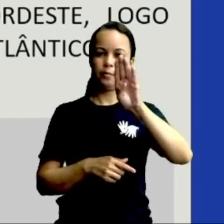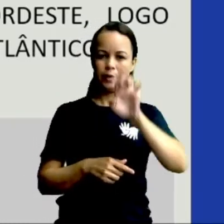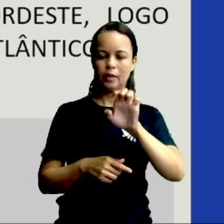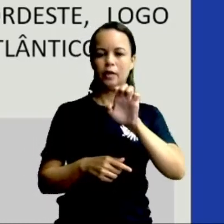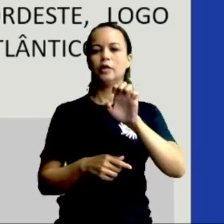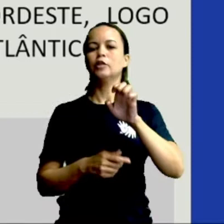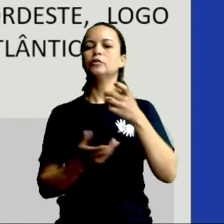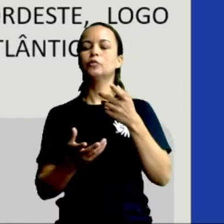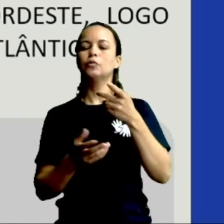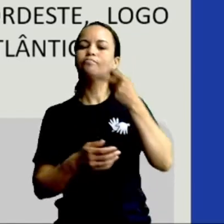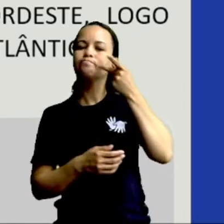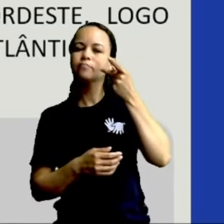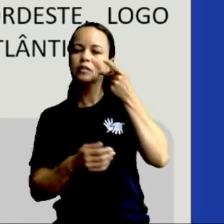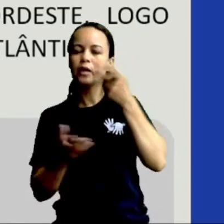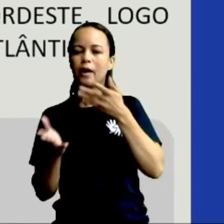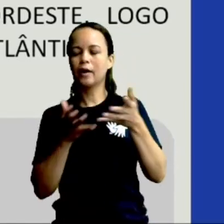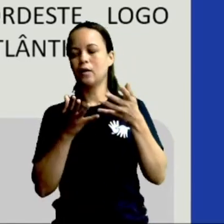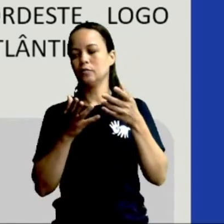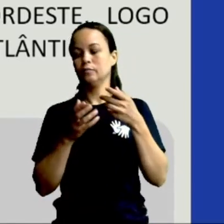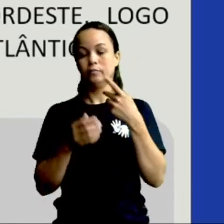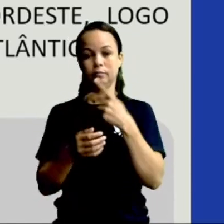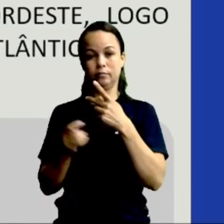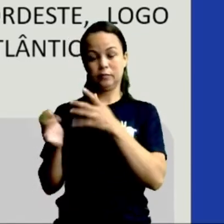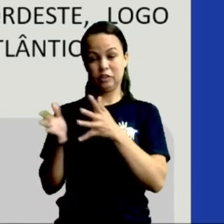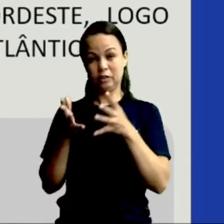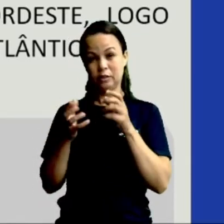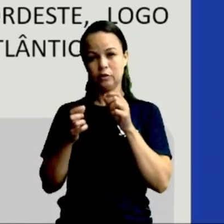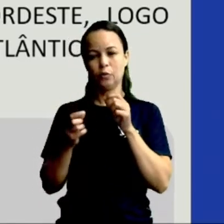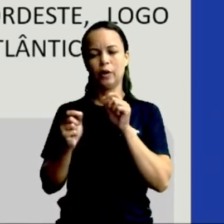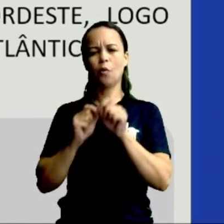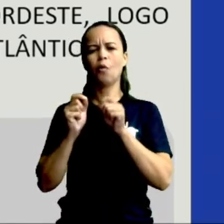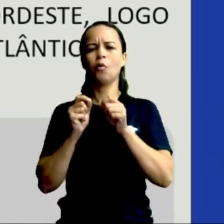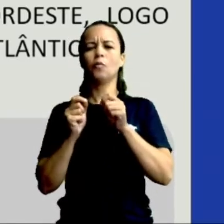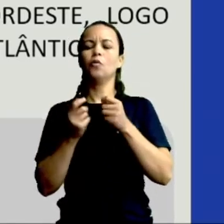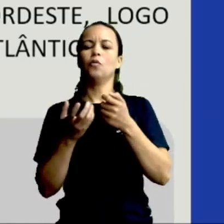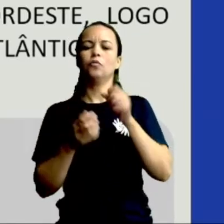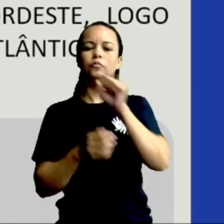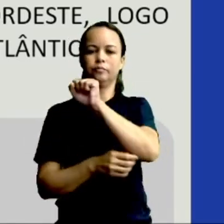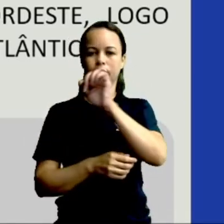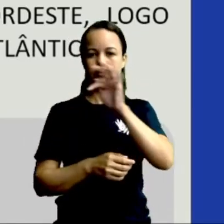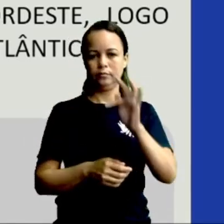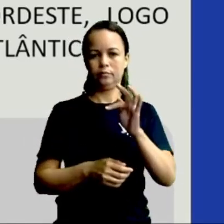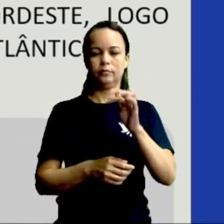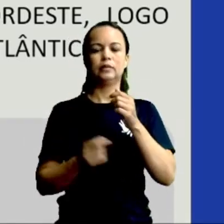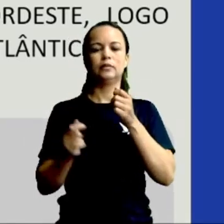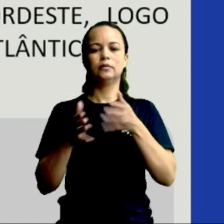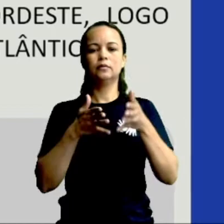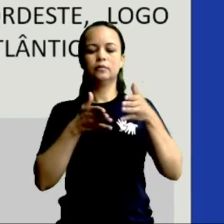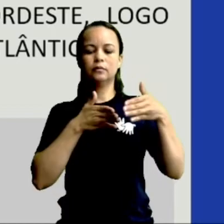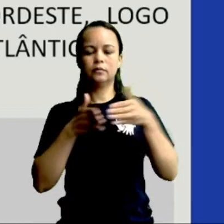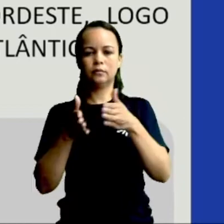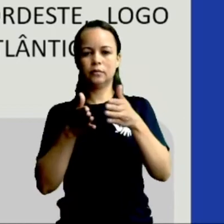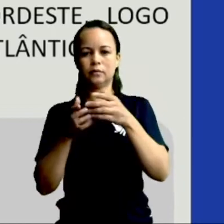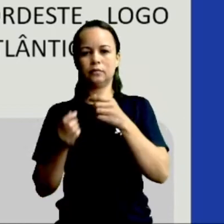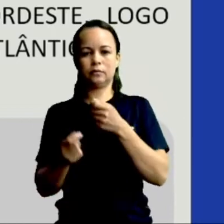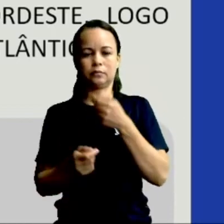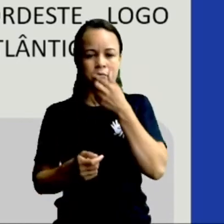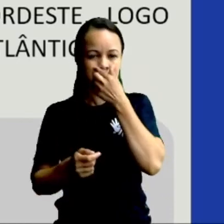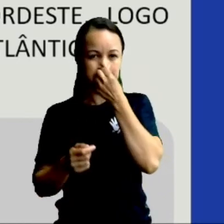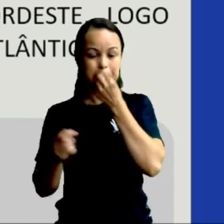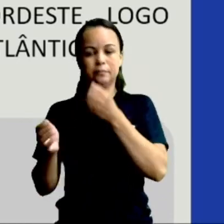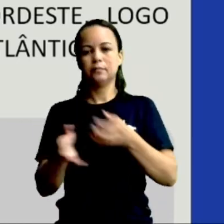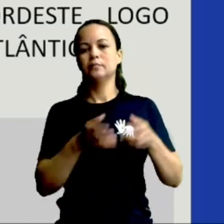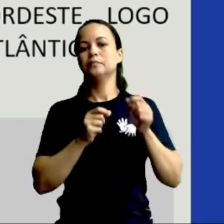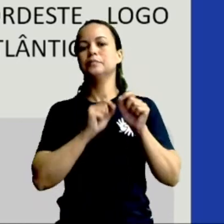rio Jequitinhonha, como o São Francisco, ele nasce em Minas Gerais e segue para a região Nordeste